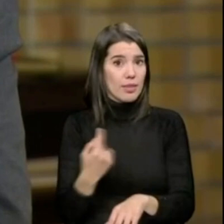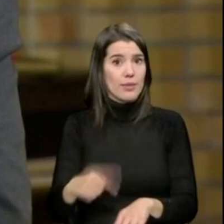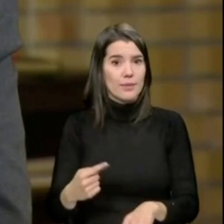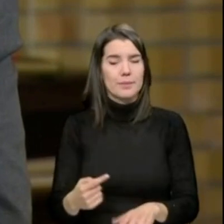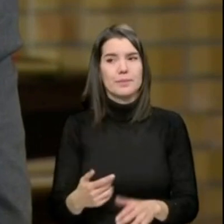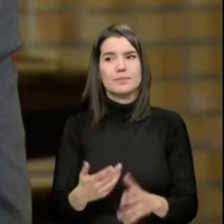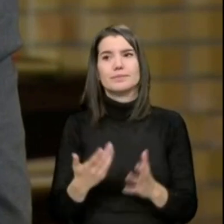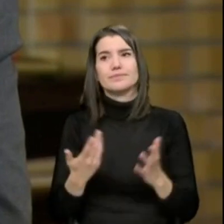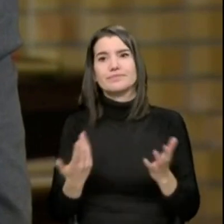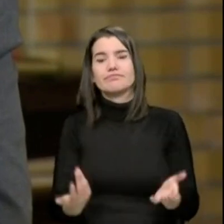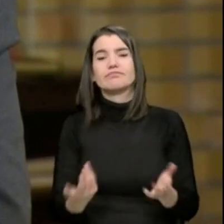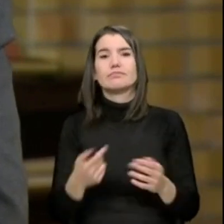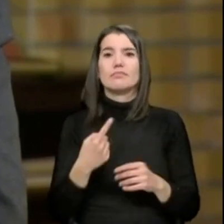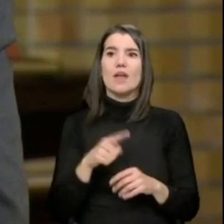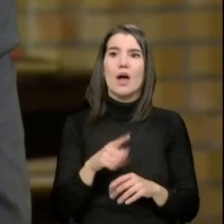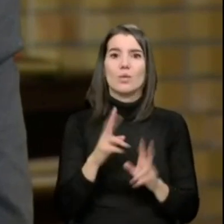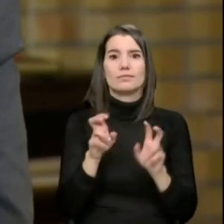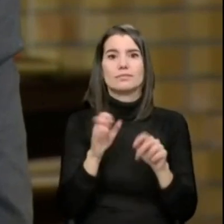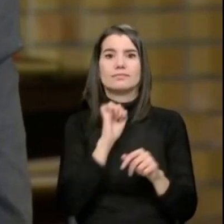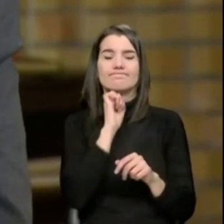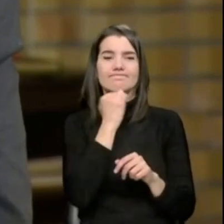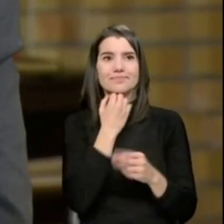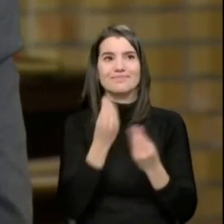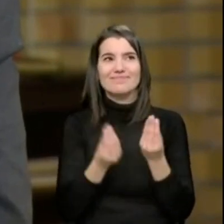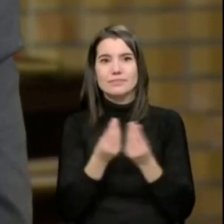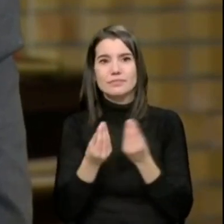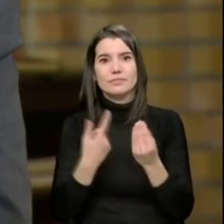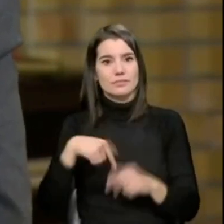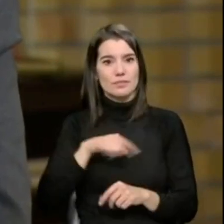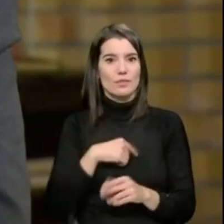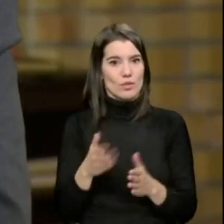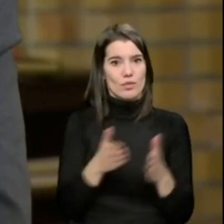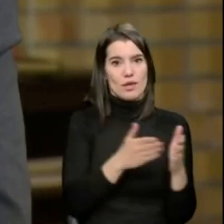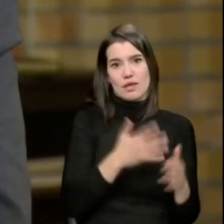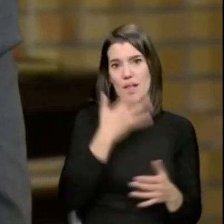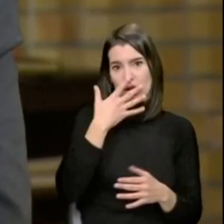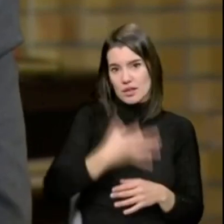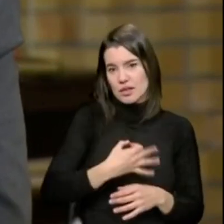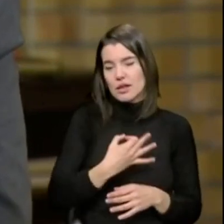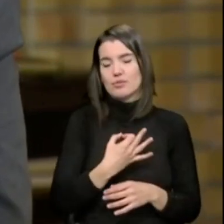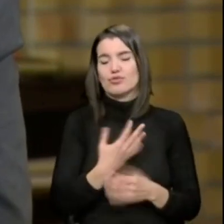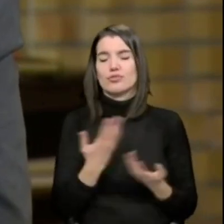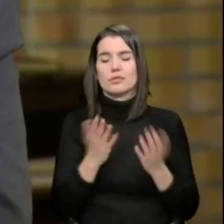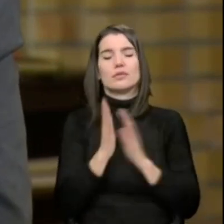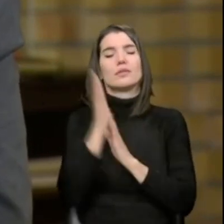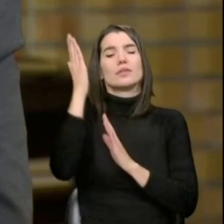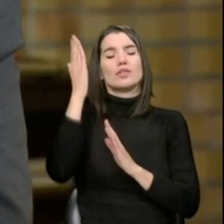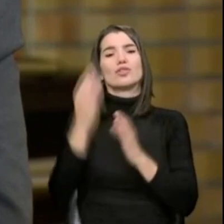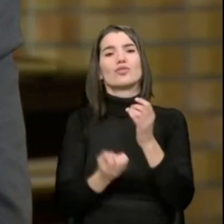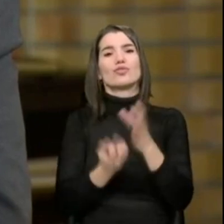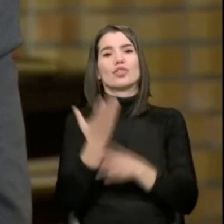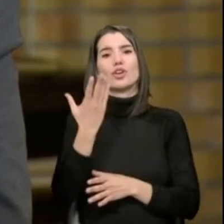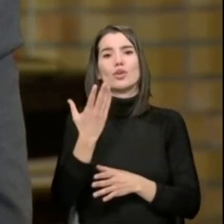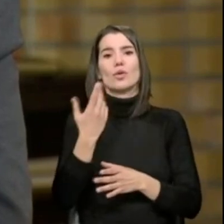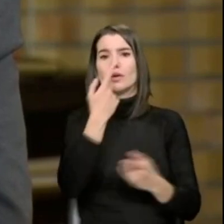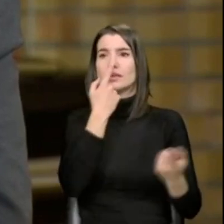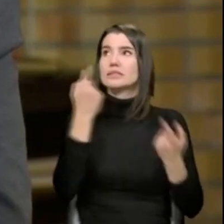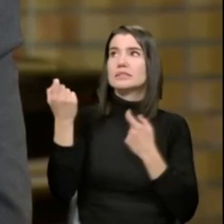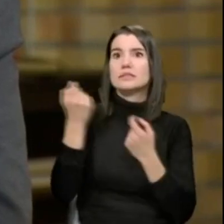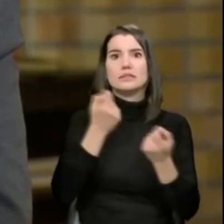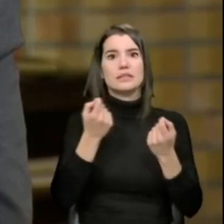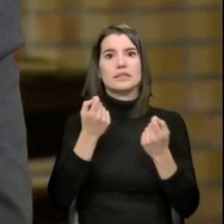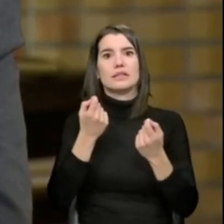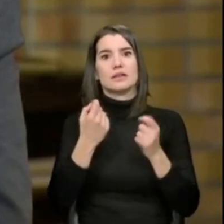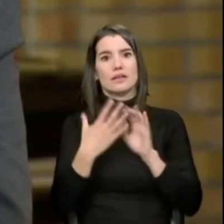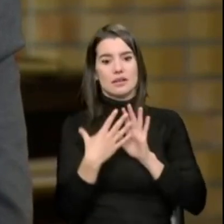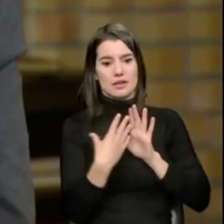portanto, há aqui um mistério, que, por um lado, acreditamos e experimentamos que Deus nos criou à sua imagem e semelhança e, portanto,